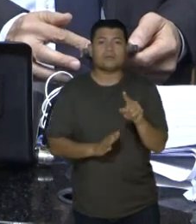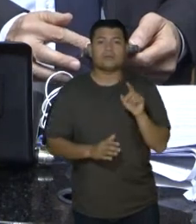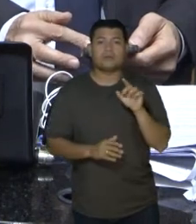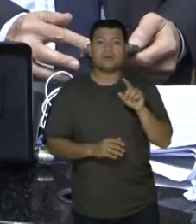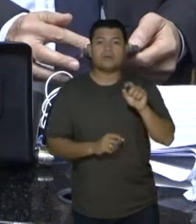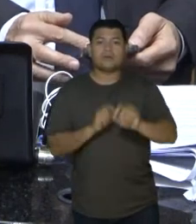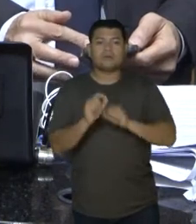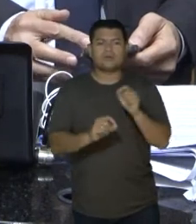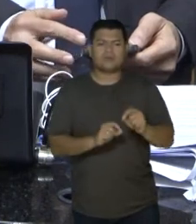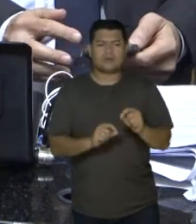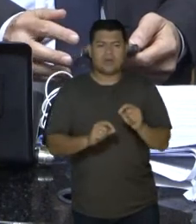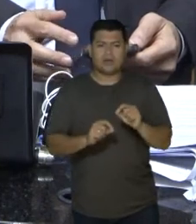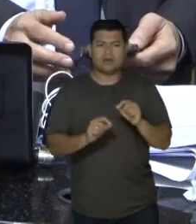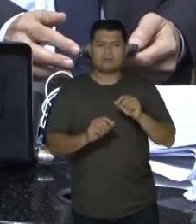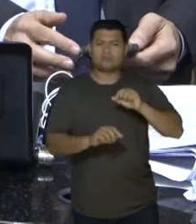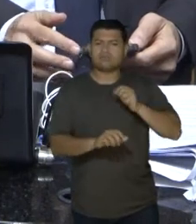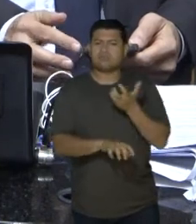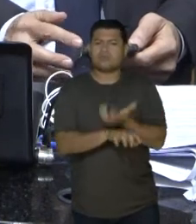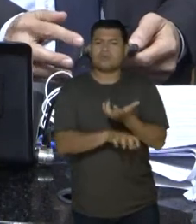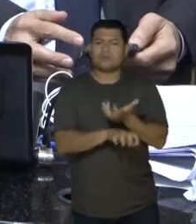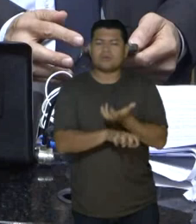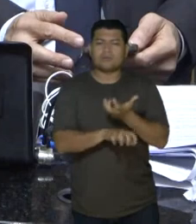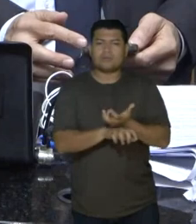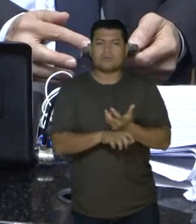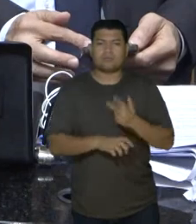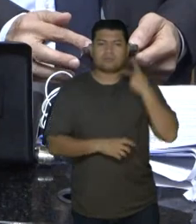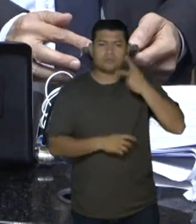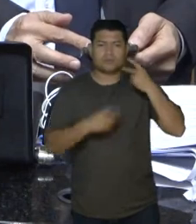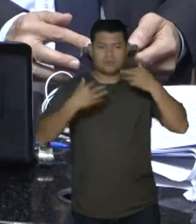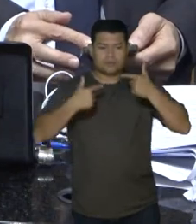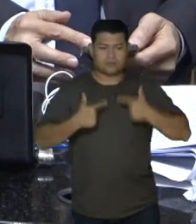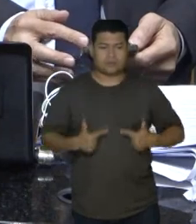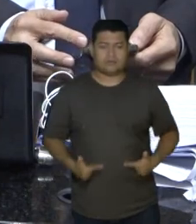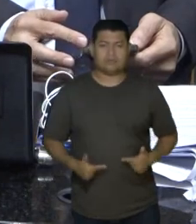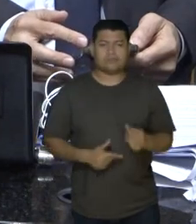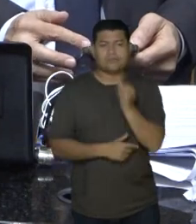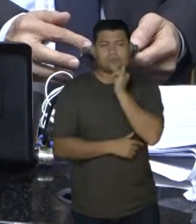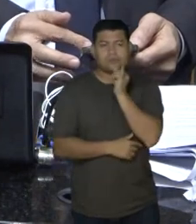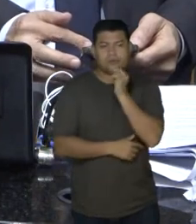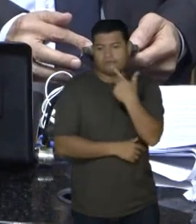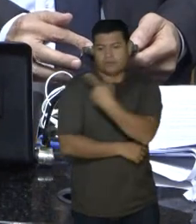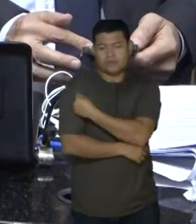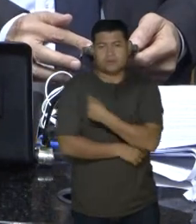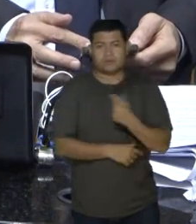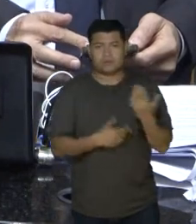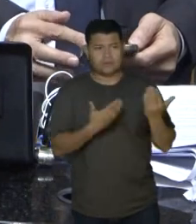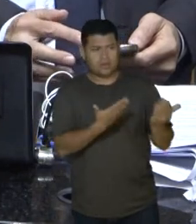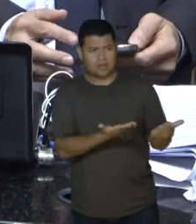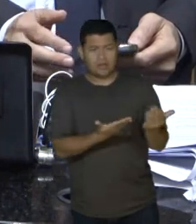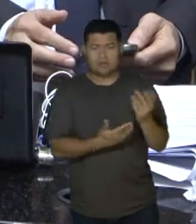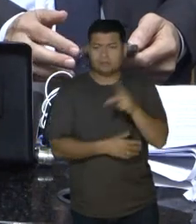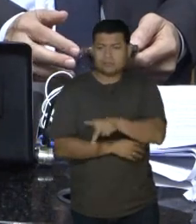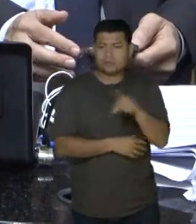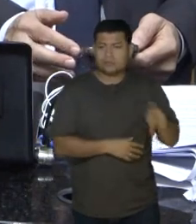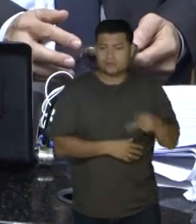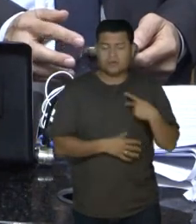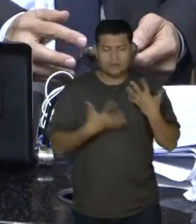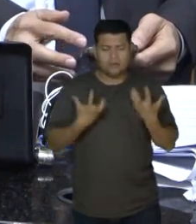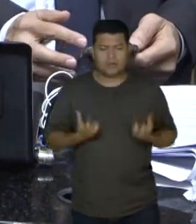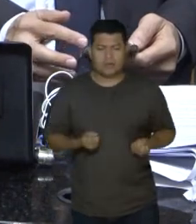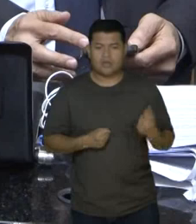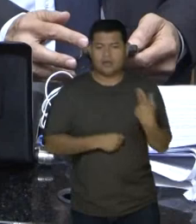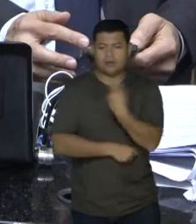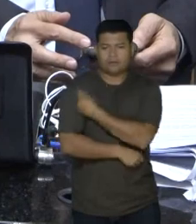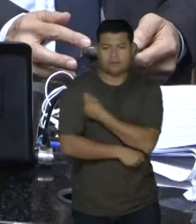conteúdo politicamente neutro? Por exemplo, na questão da vacina. Professor vai ser a favor da vacina, contra a vacina.